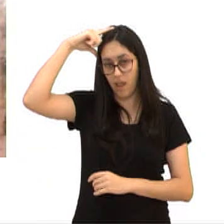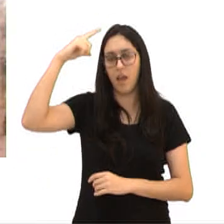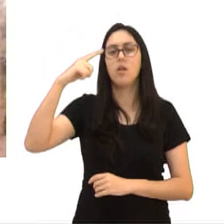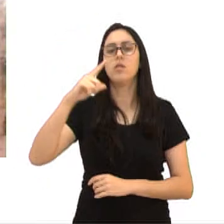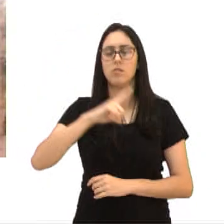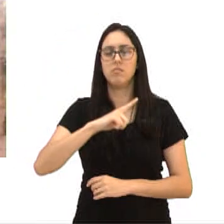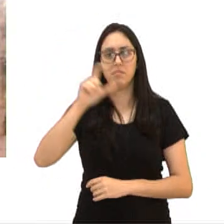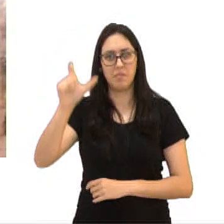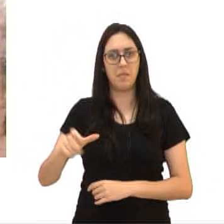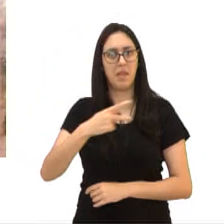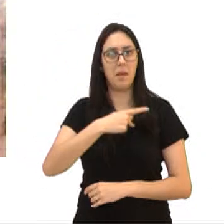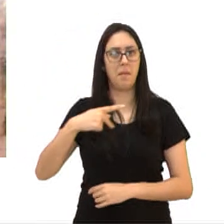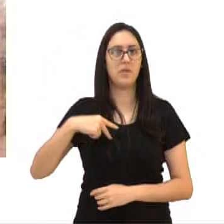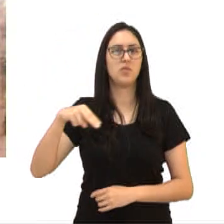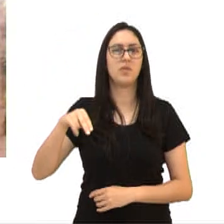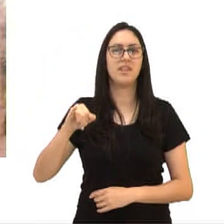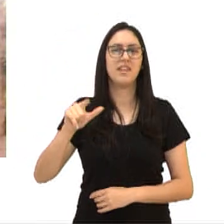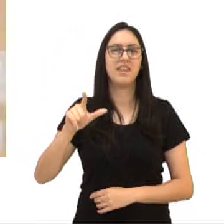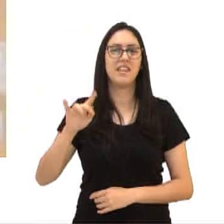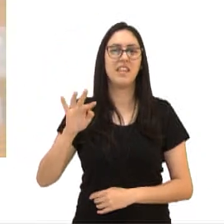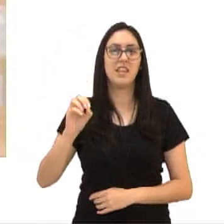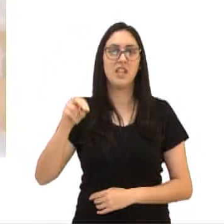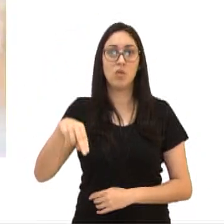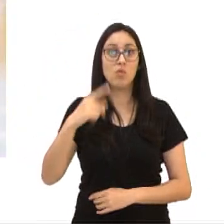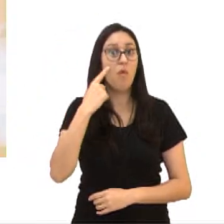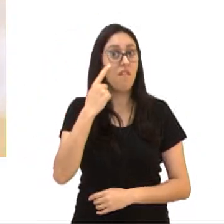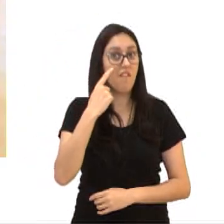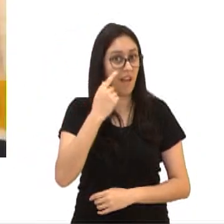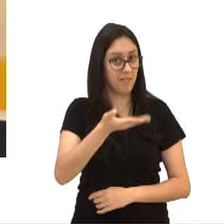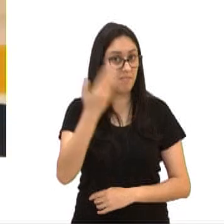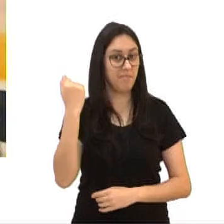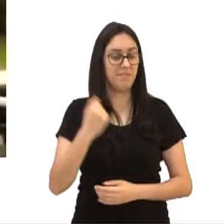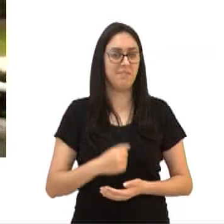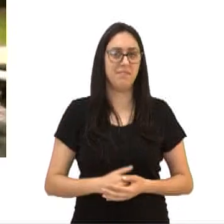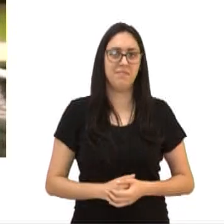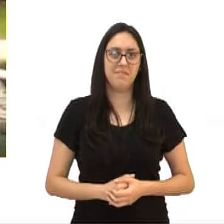pastor Newton Giese. Vamos lá?